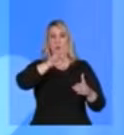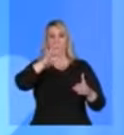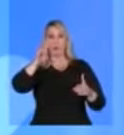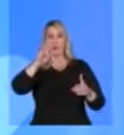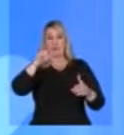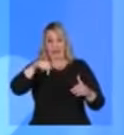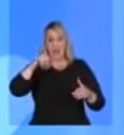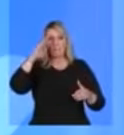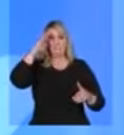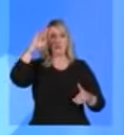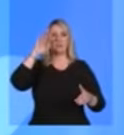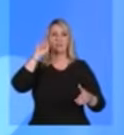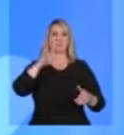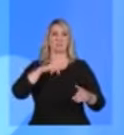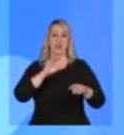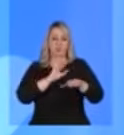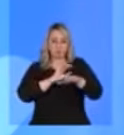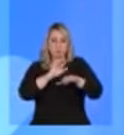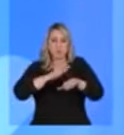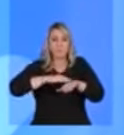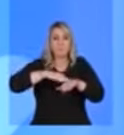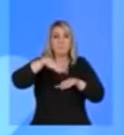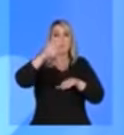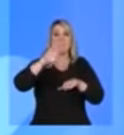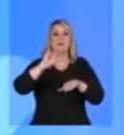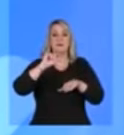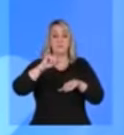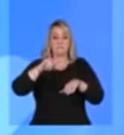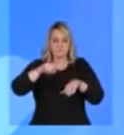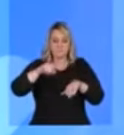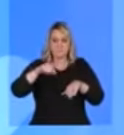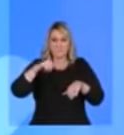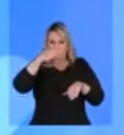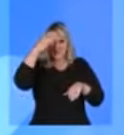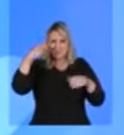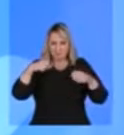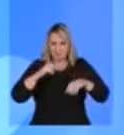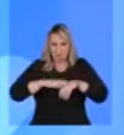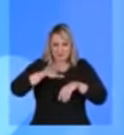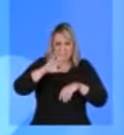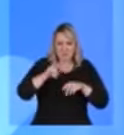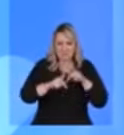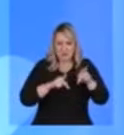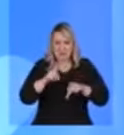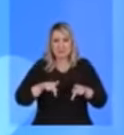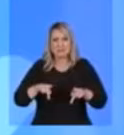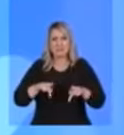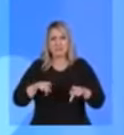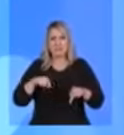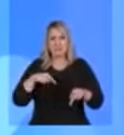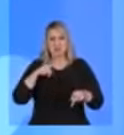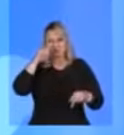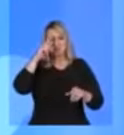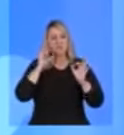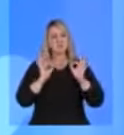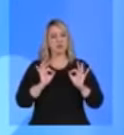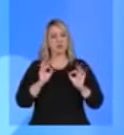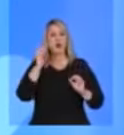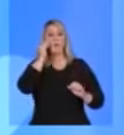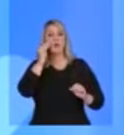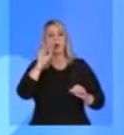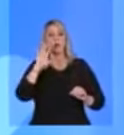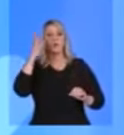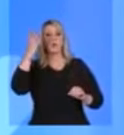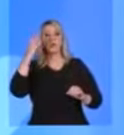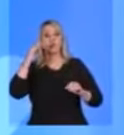prioridade prioridade é investir mais para quem mais precisa e eu não tenho nenhuma dúvida que é o oportunidade ela acontece